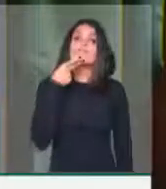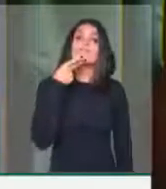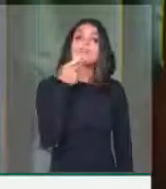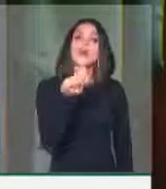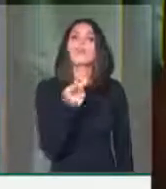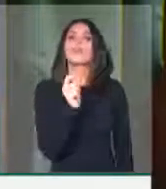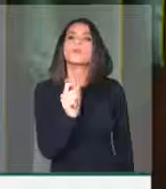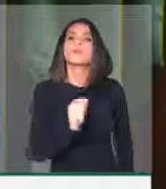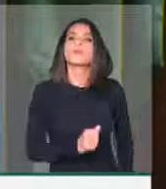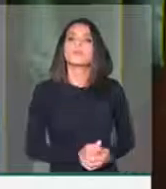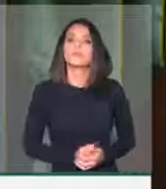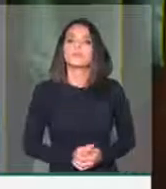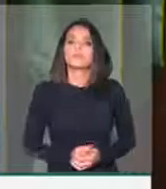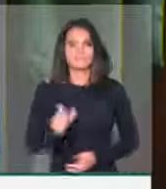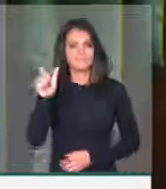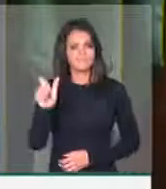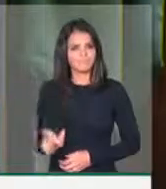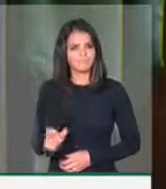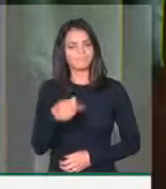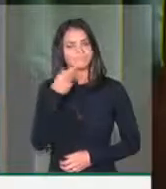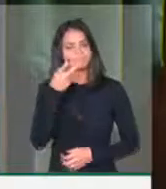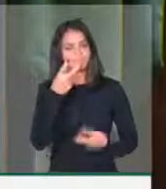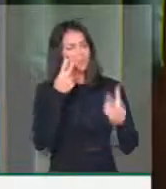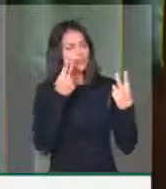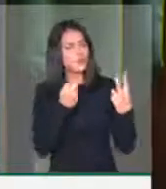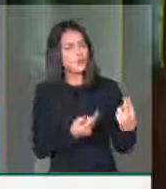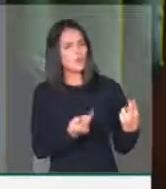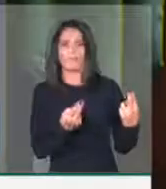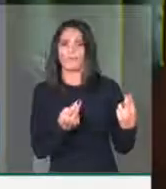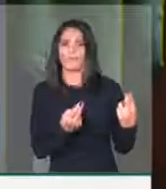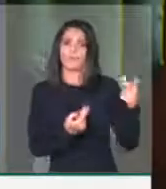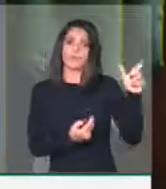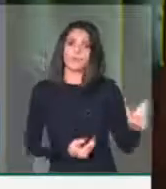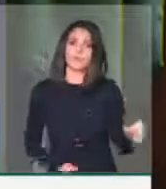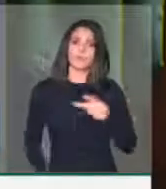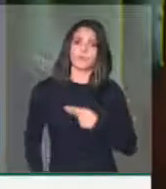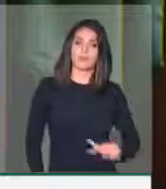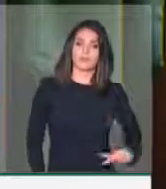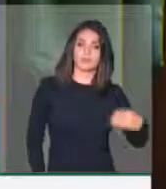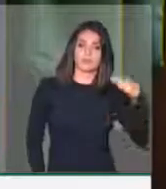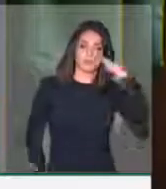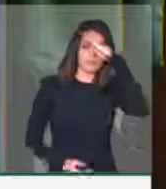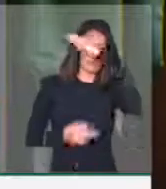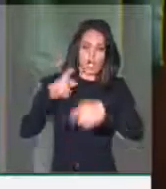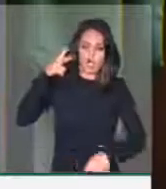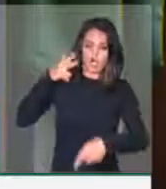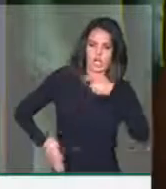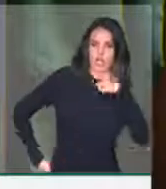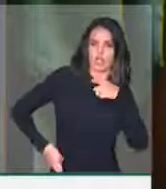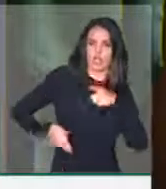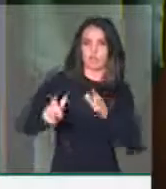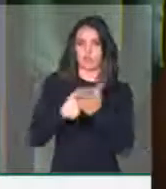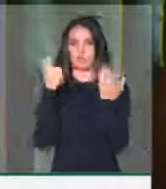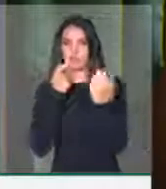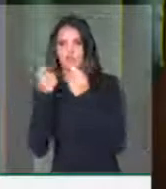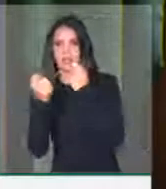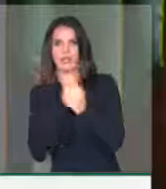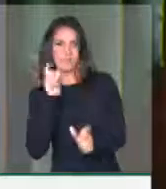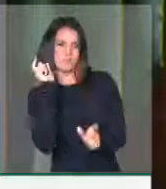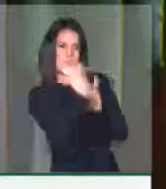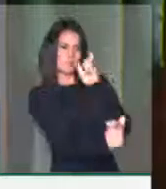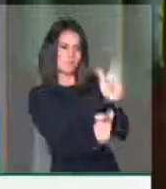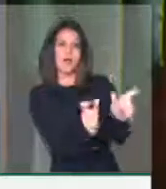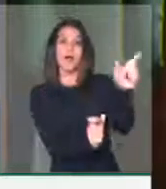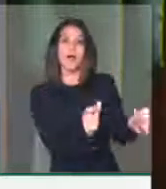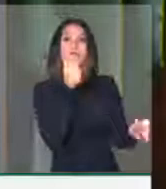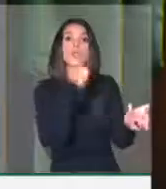declaração clara nesse sentido. Bolsonaro censura a imprensa. O ataque a Patrícia Campos